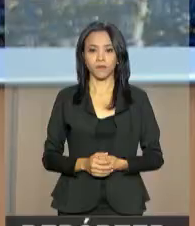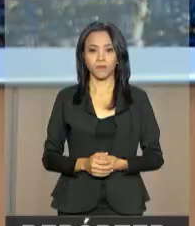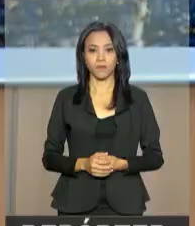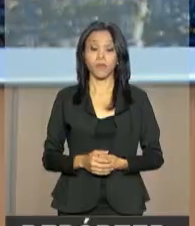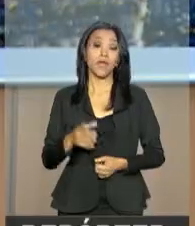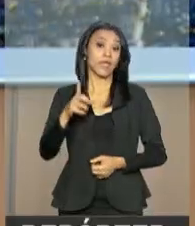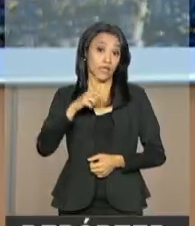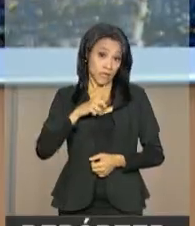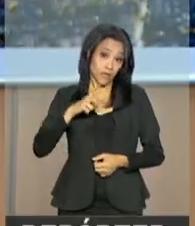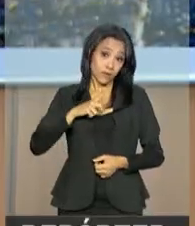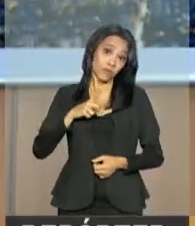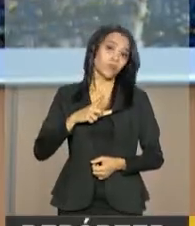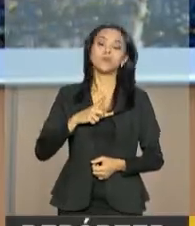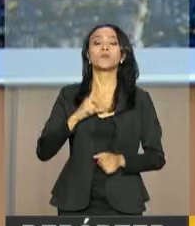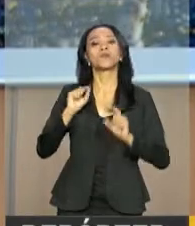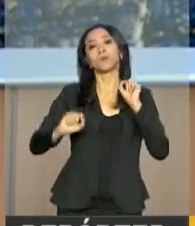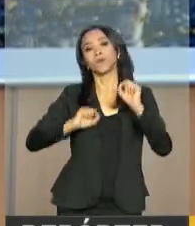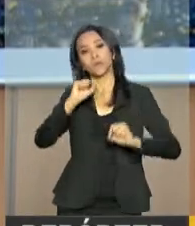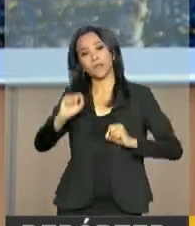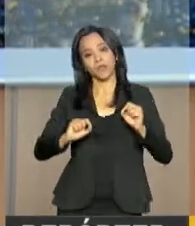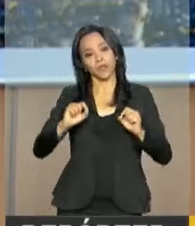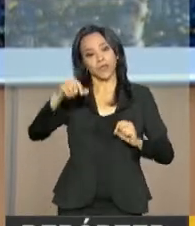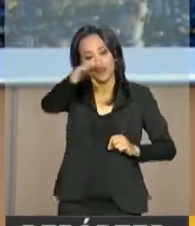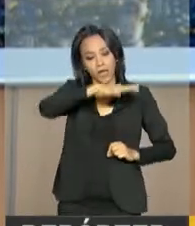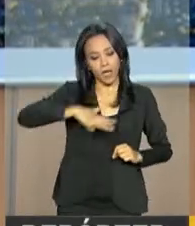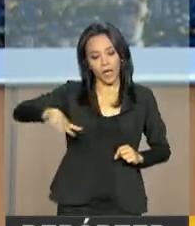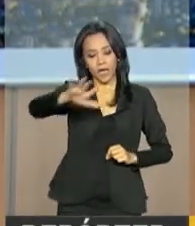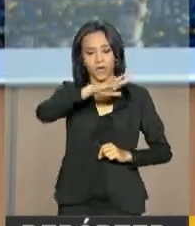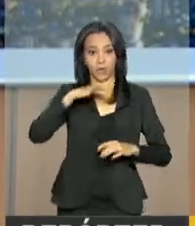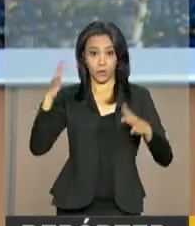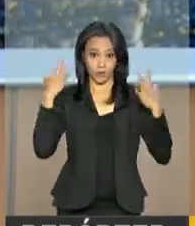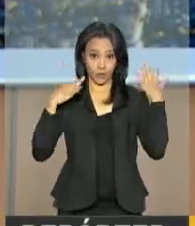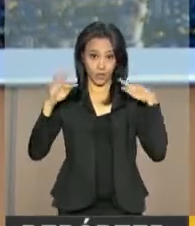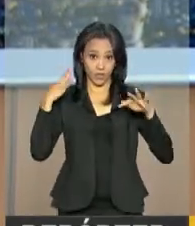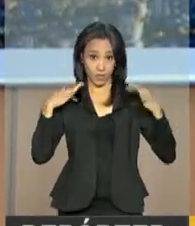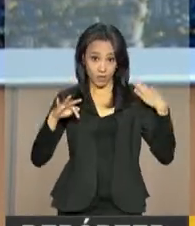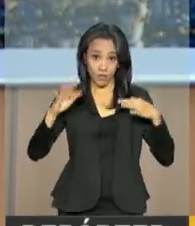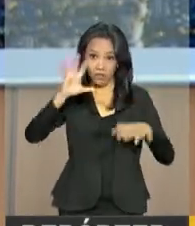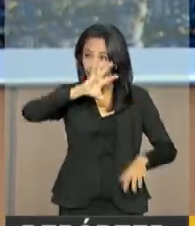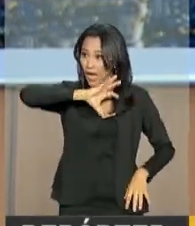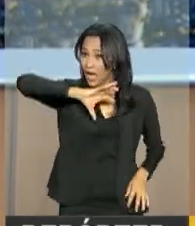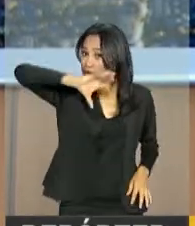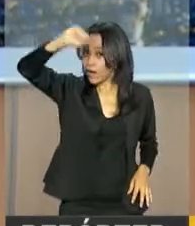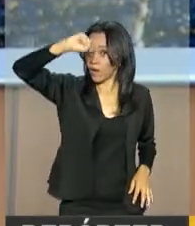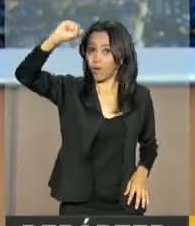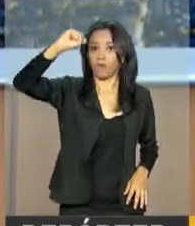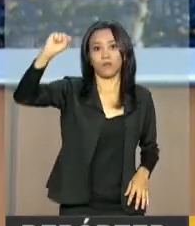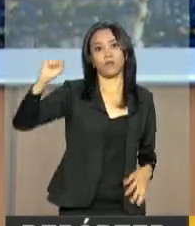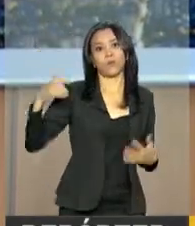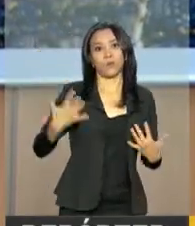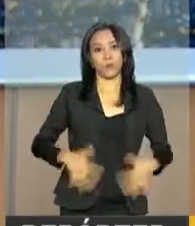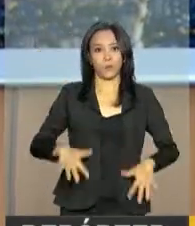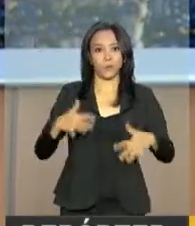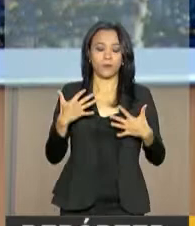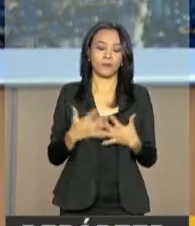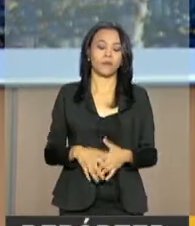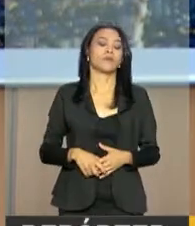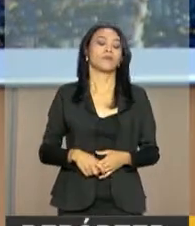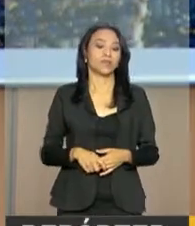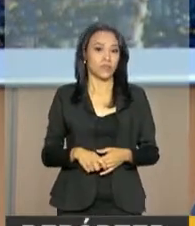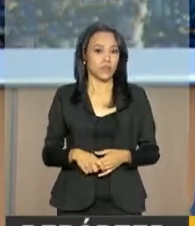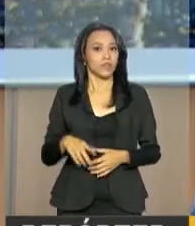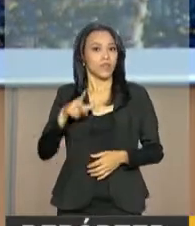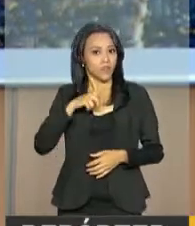Nós temos uma expectativa de que o turismo, esse ano, bata todos os recordes. No verão, nós tivemos